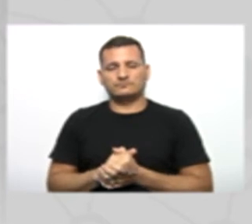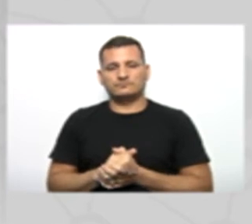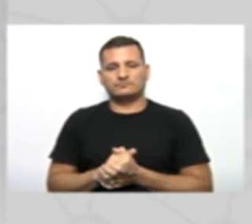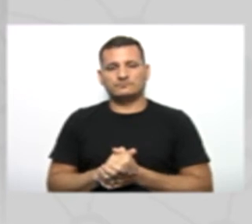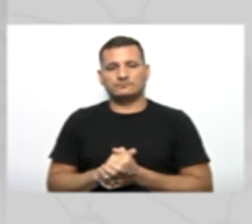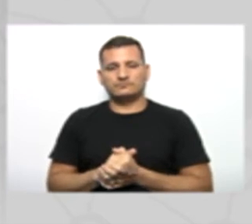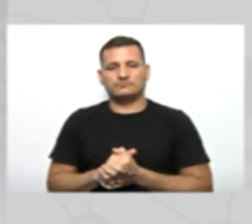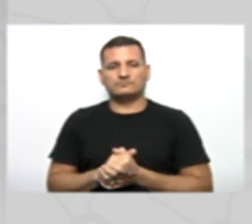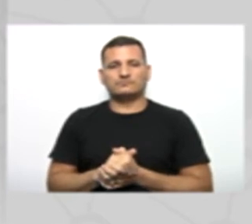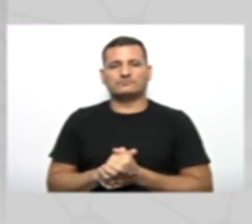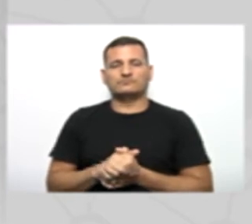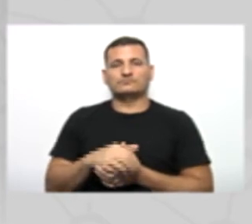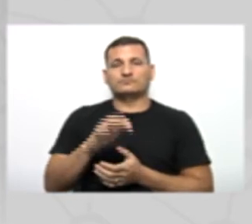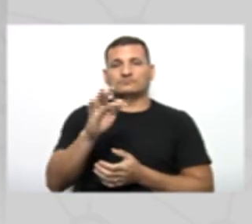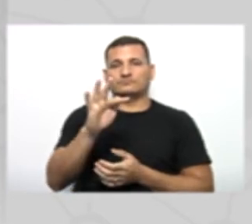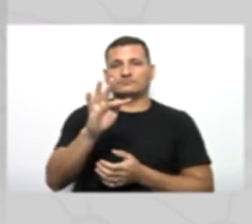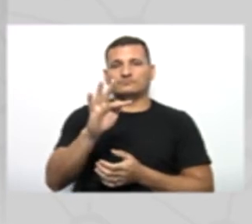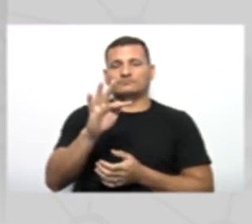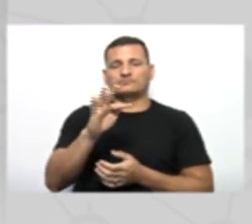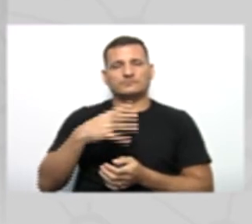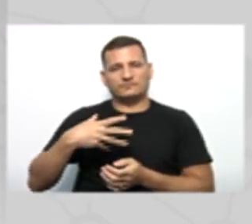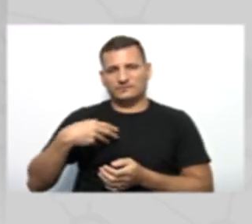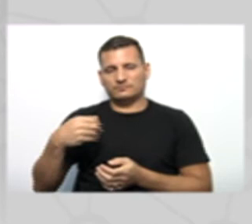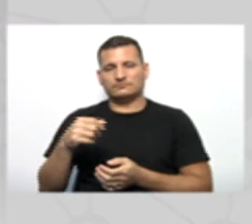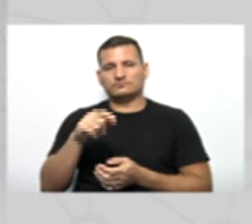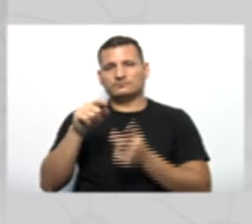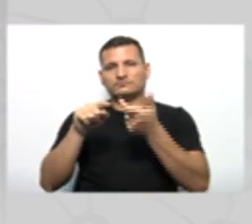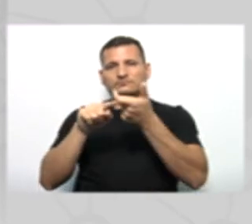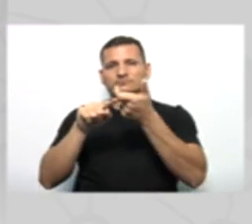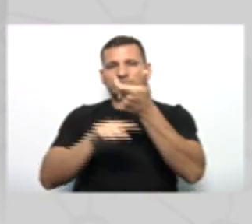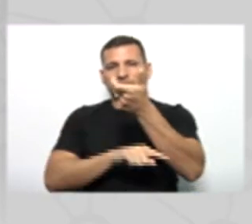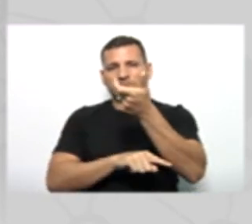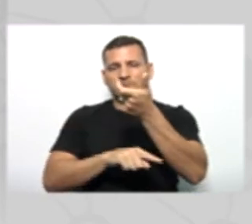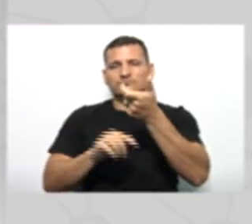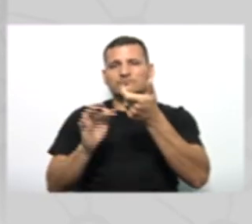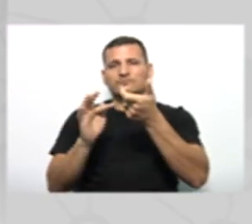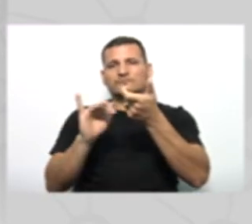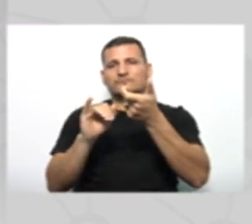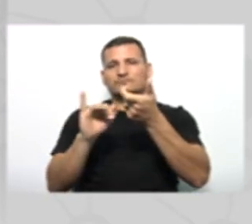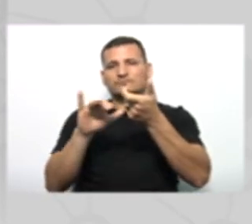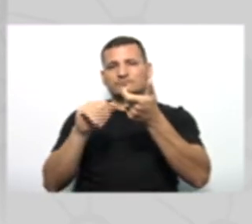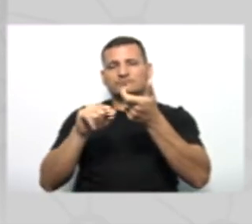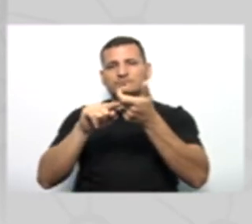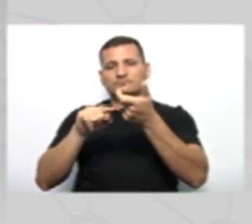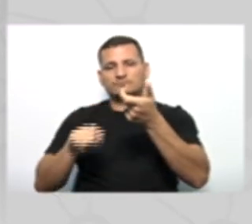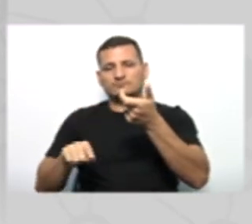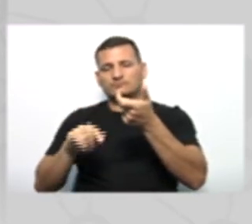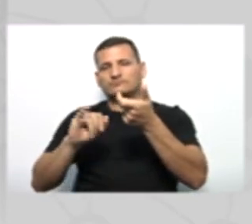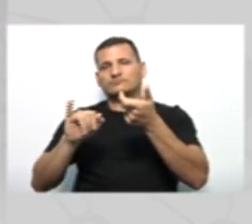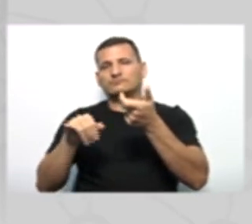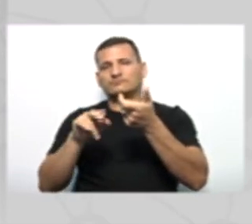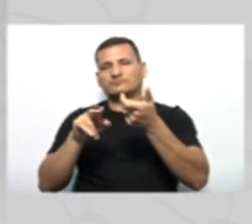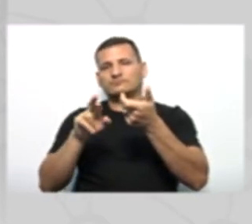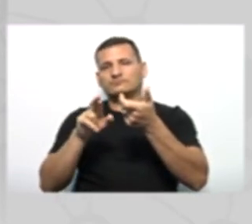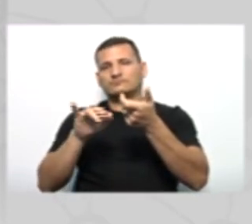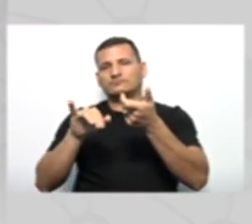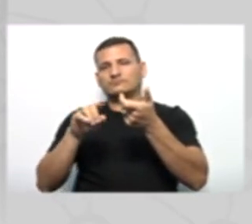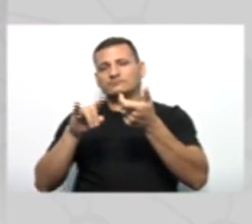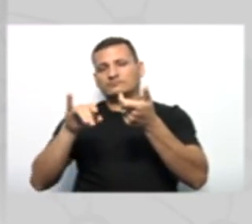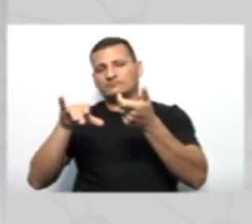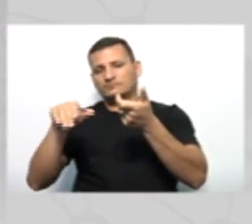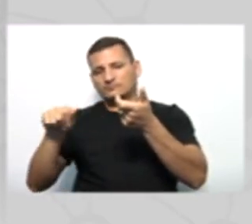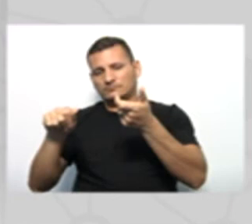pessoa e as classes filhas chamada pessoa física e pessoa jurídica. Pessoa física vai ter nome,